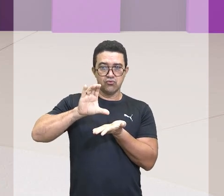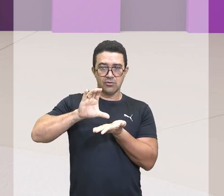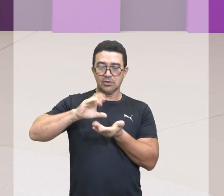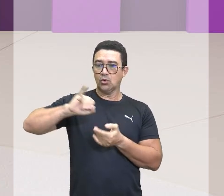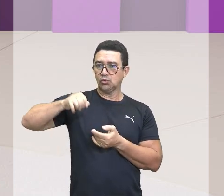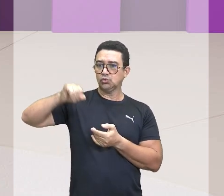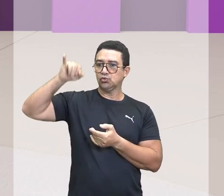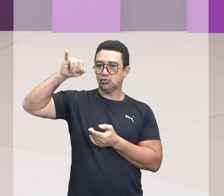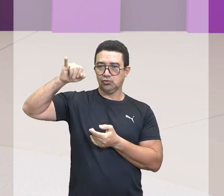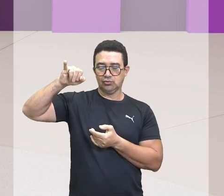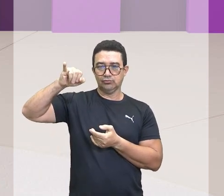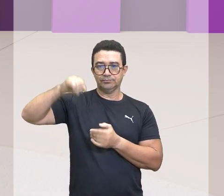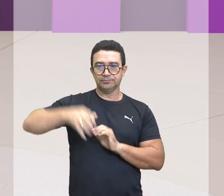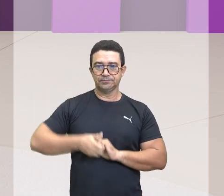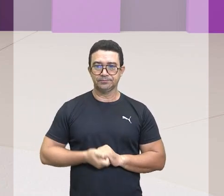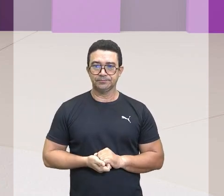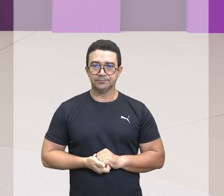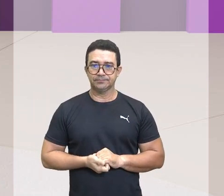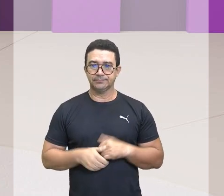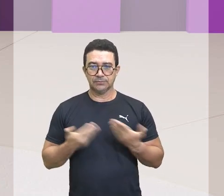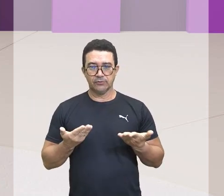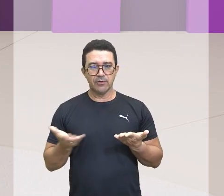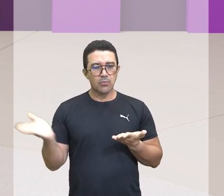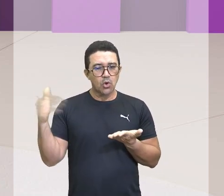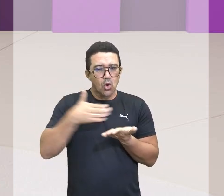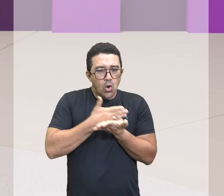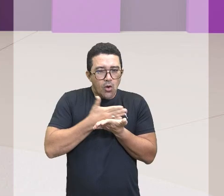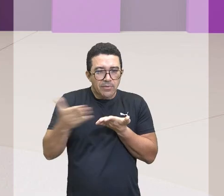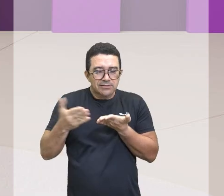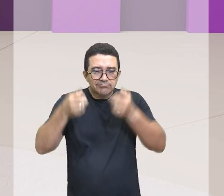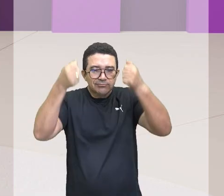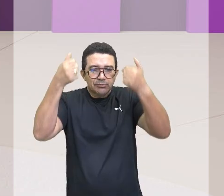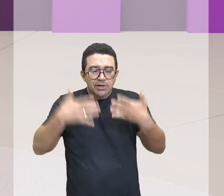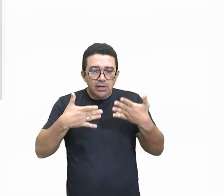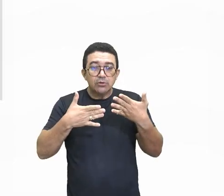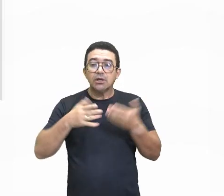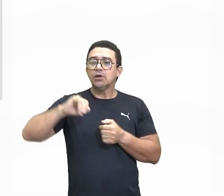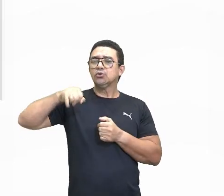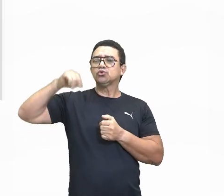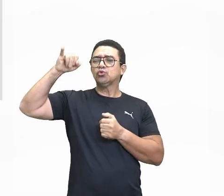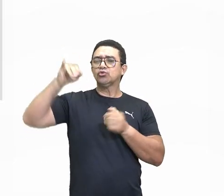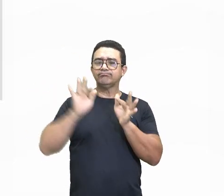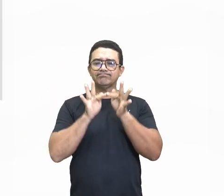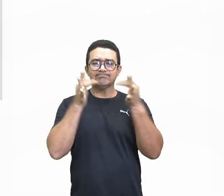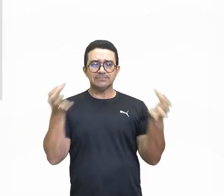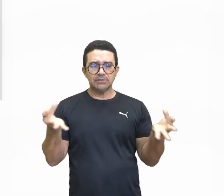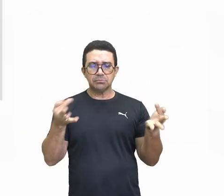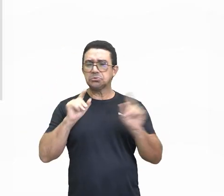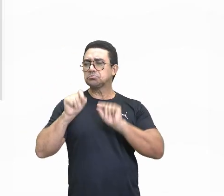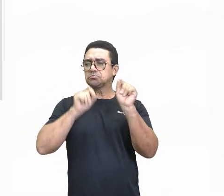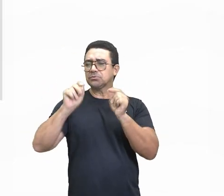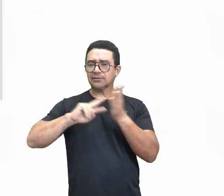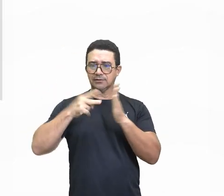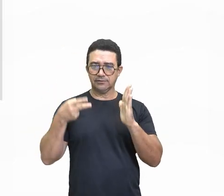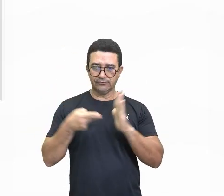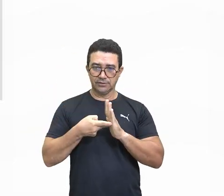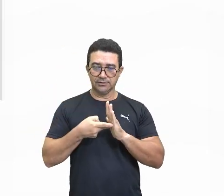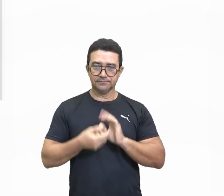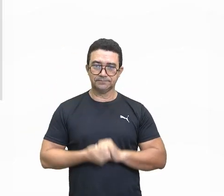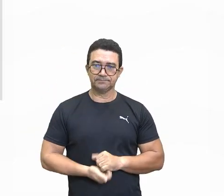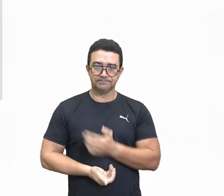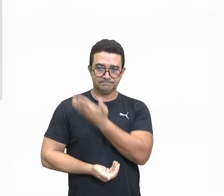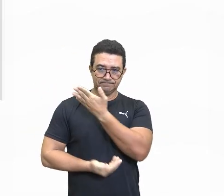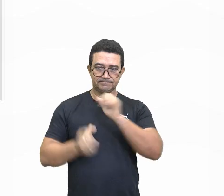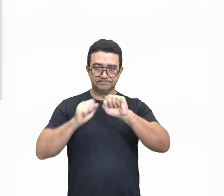dessa operação financeira. Vamos então começar aí falando sobre os juros simples, tá? O que são esses juros simples? Vamos à nossa